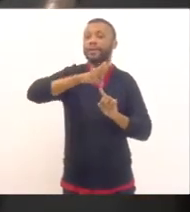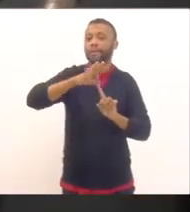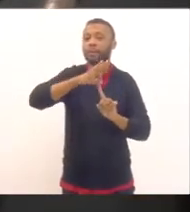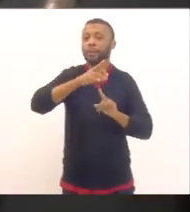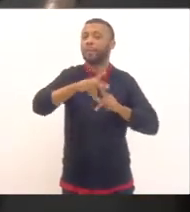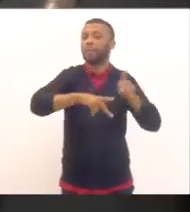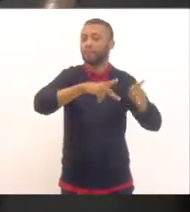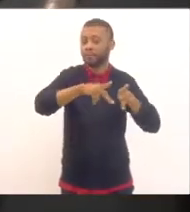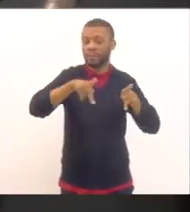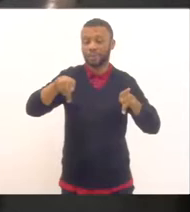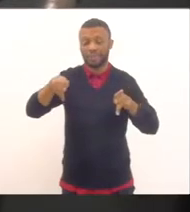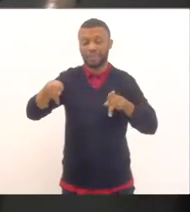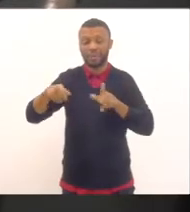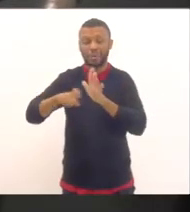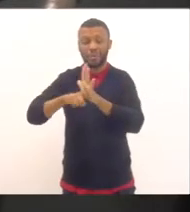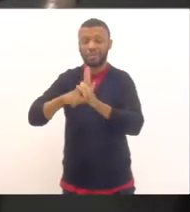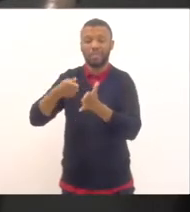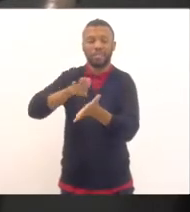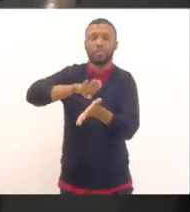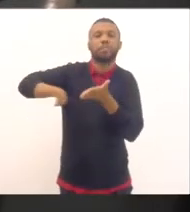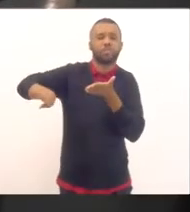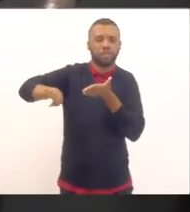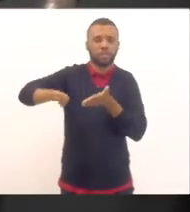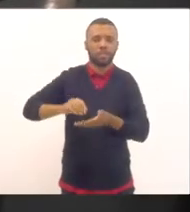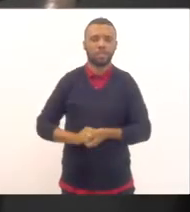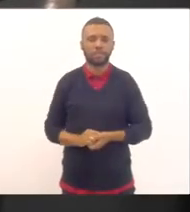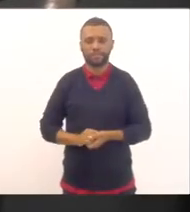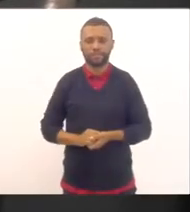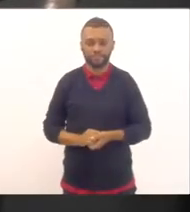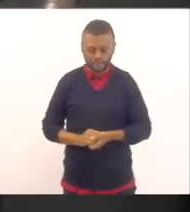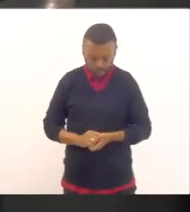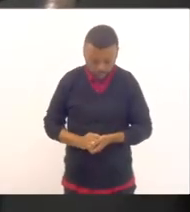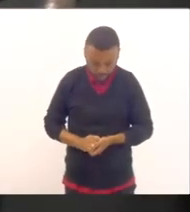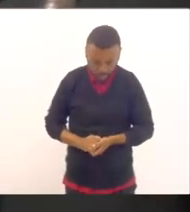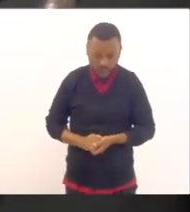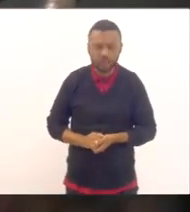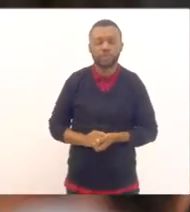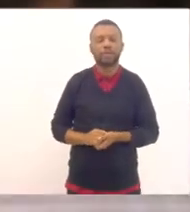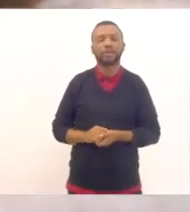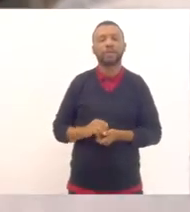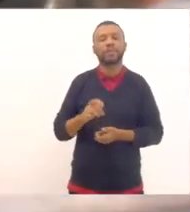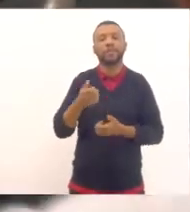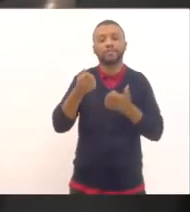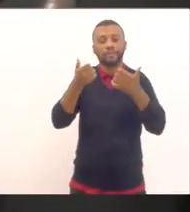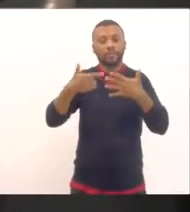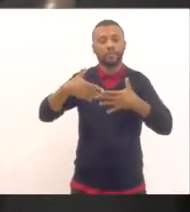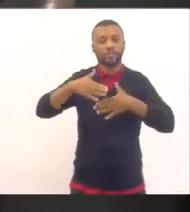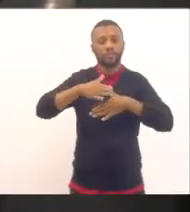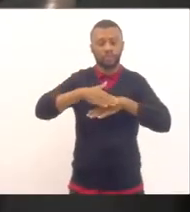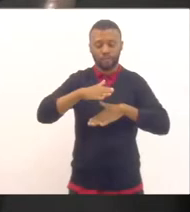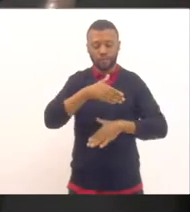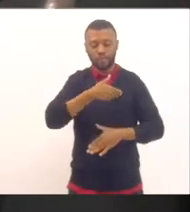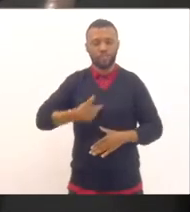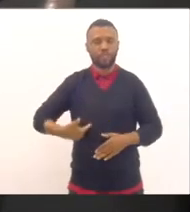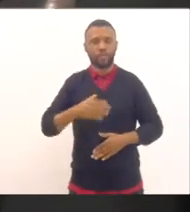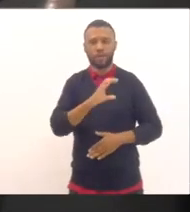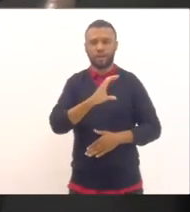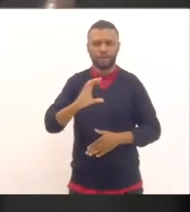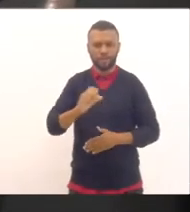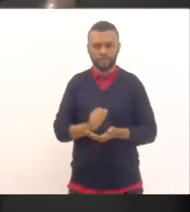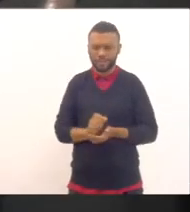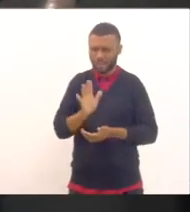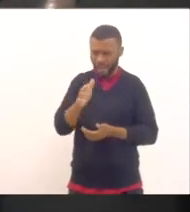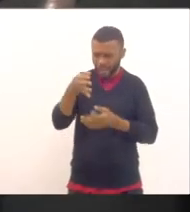e ia tomar essas estações que estavam em poder do narcotráfico quem falou isso o governador então por isso que eu fazer essa pergunta